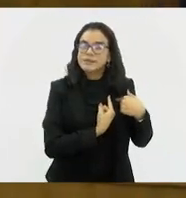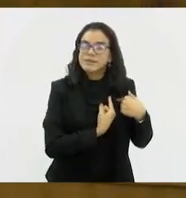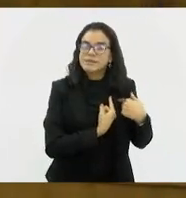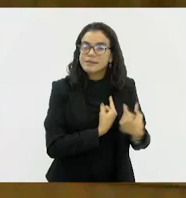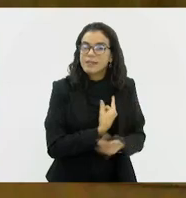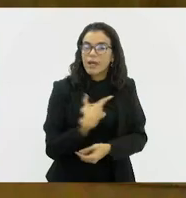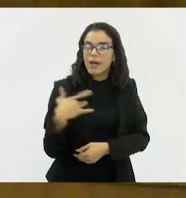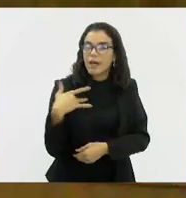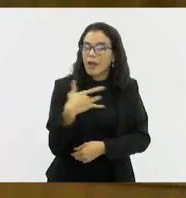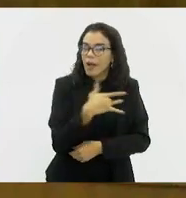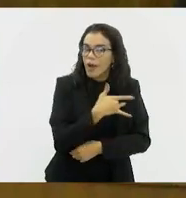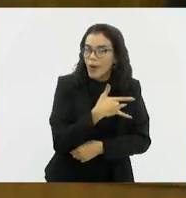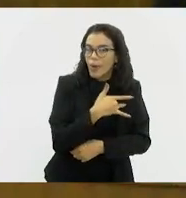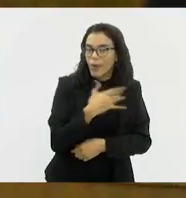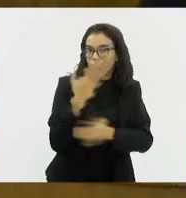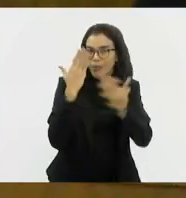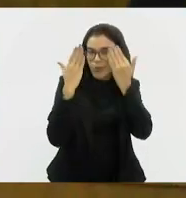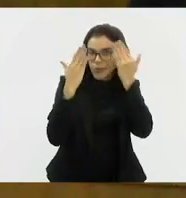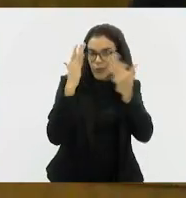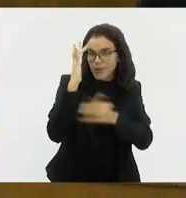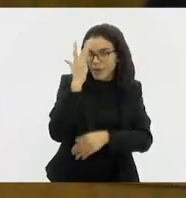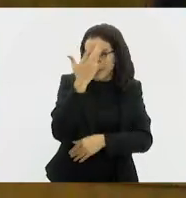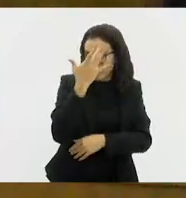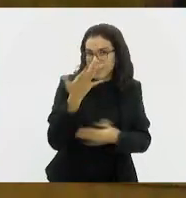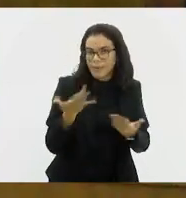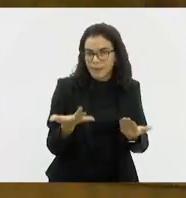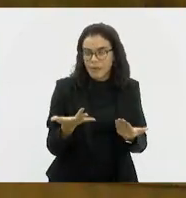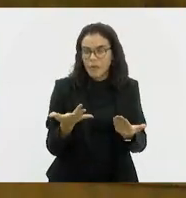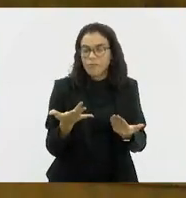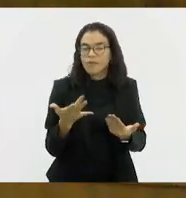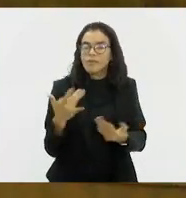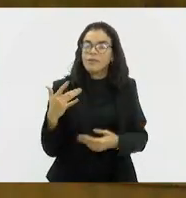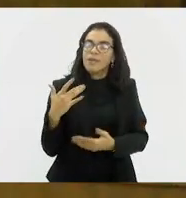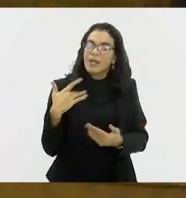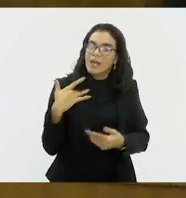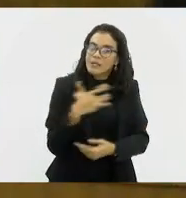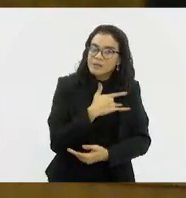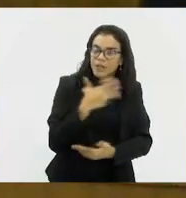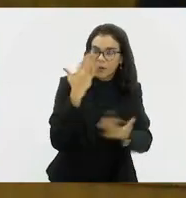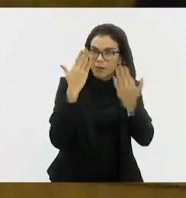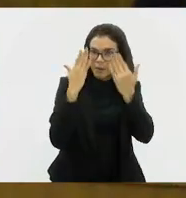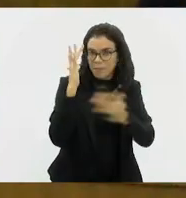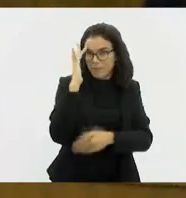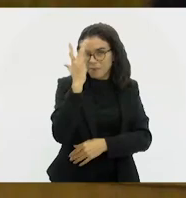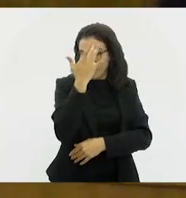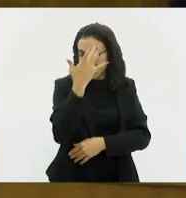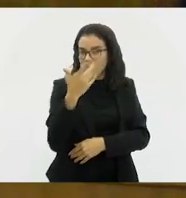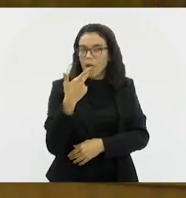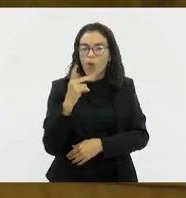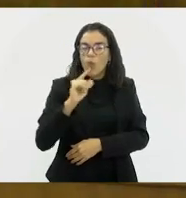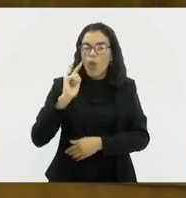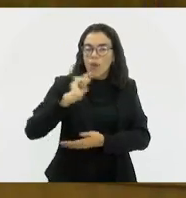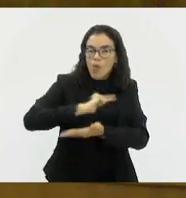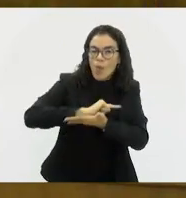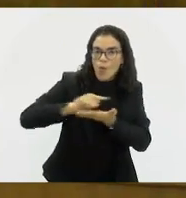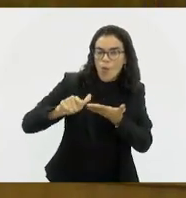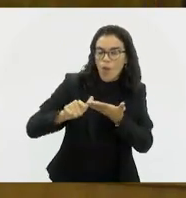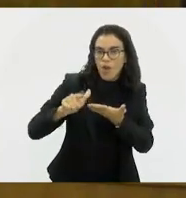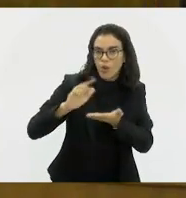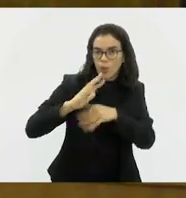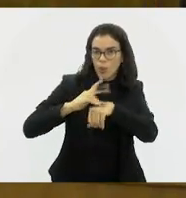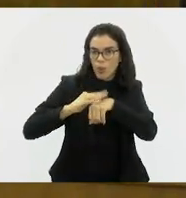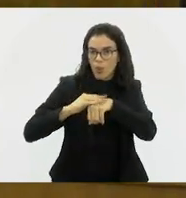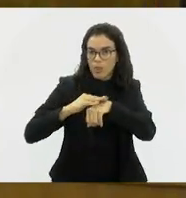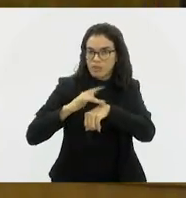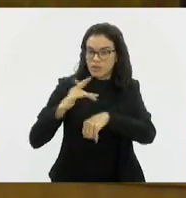da nossa saúde mental. A saúde mental, ela vai além da ausência de doença. A saúde mental é isso